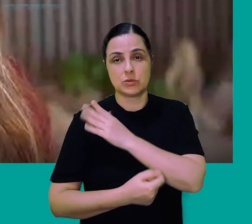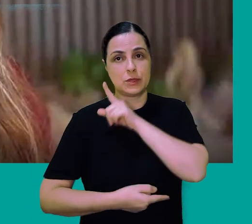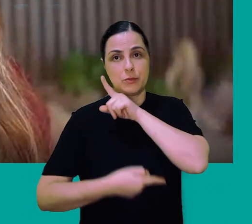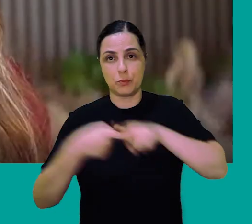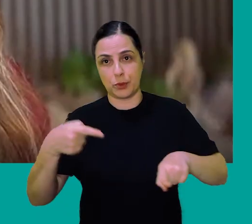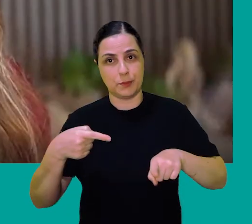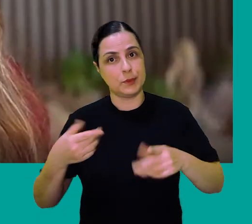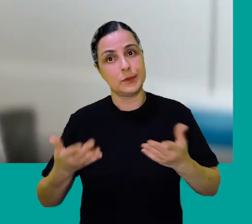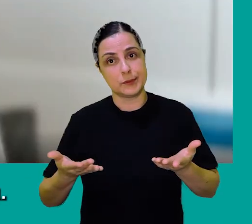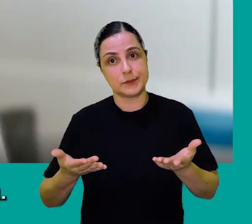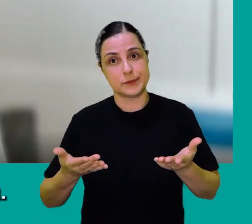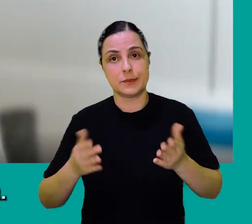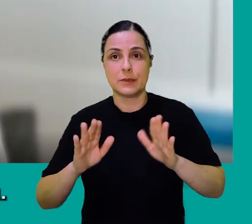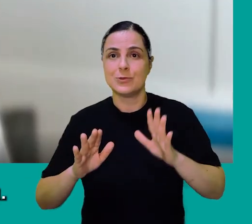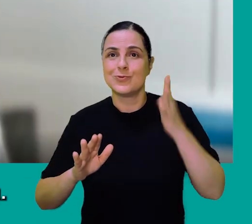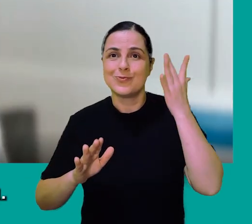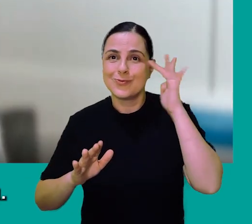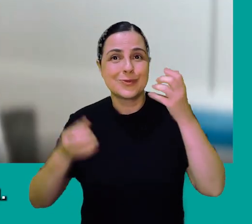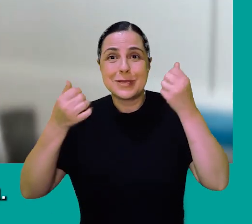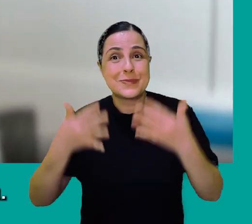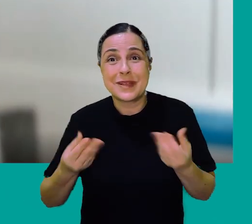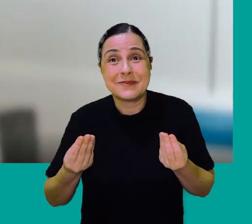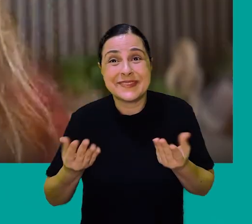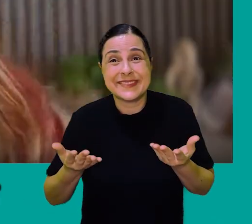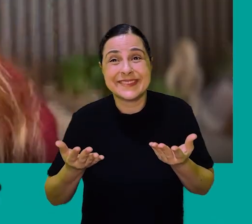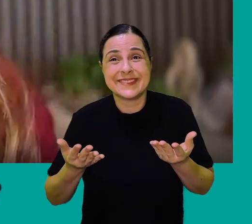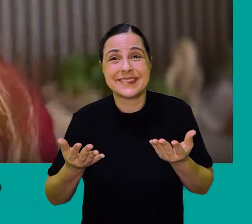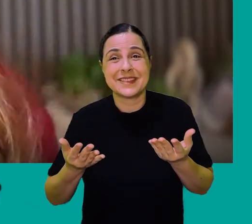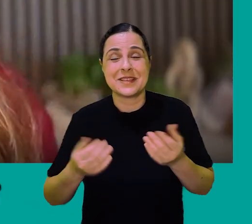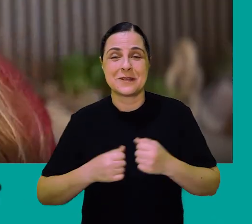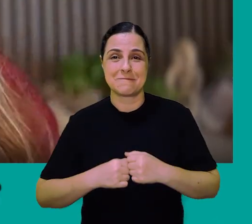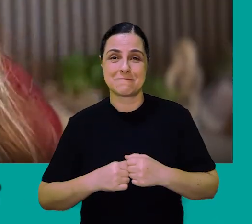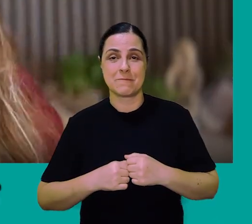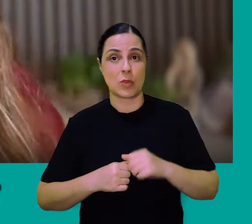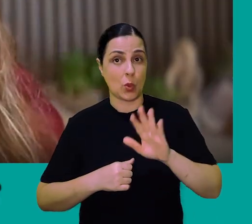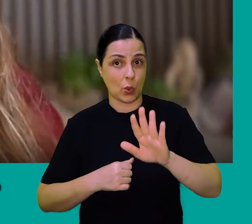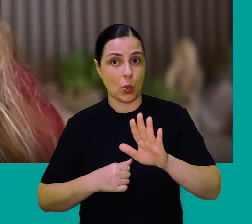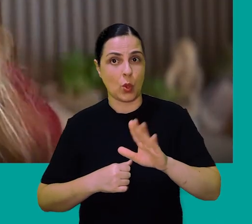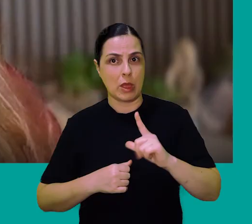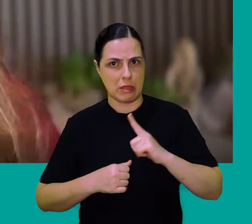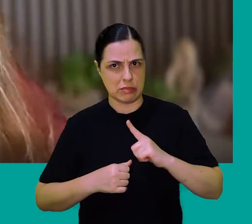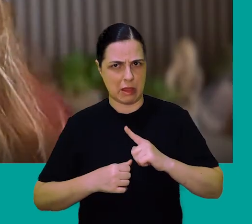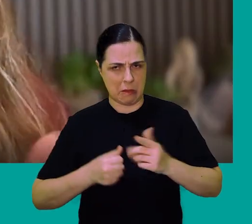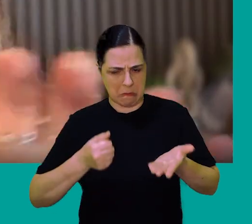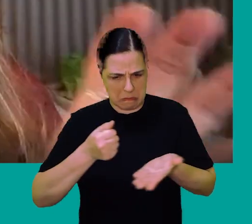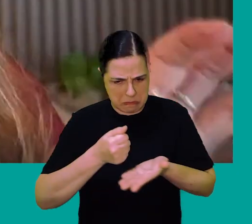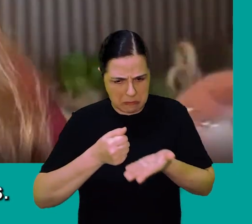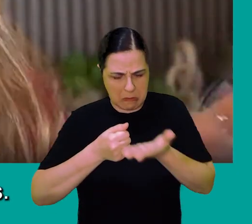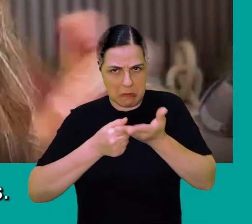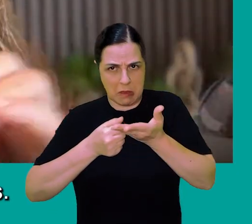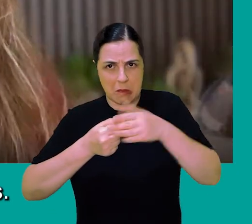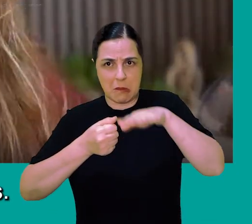assim, não sei, não tem uma pergunta. Não existe uma escala, né? Mas existe